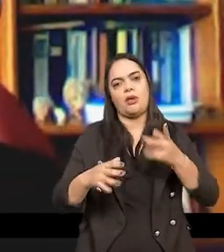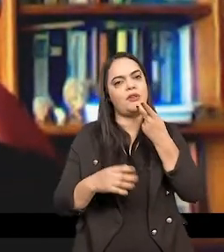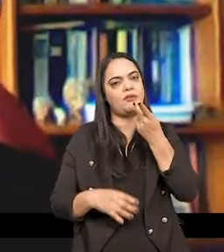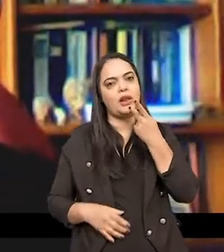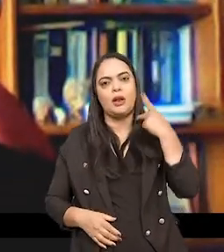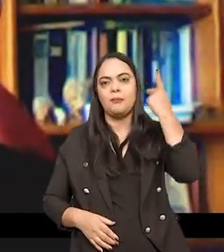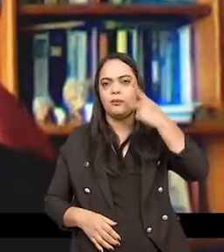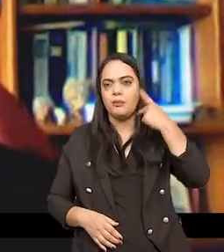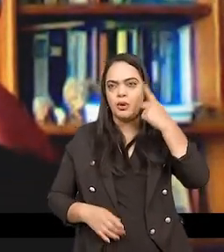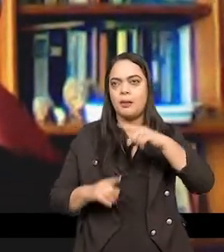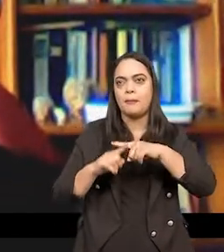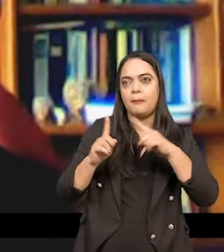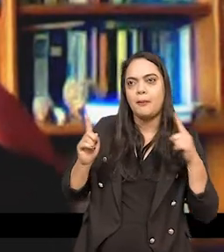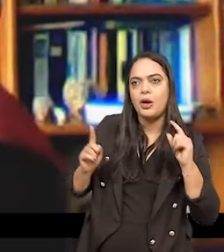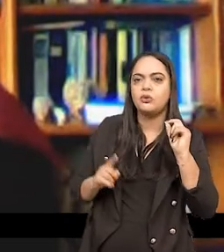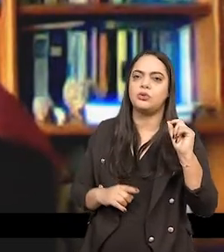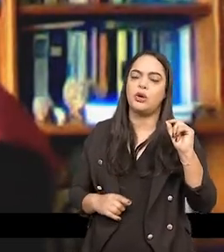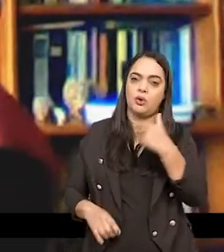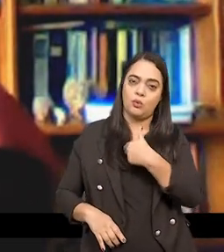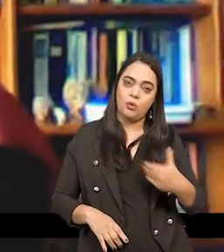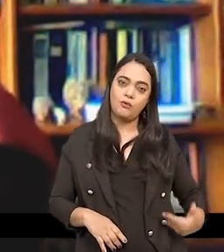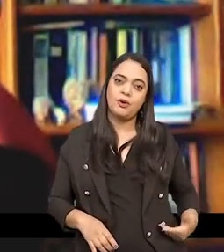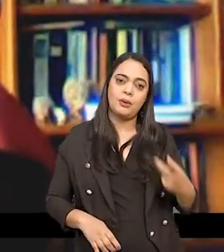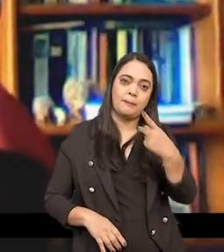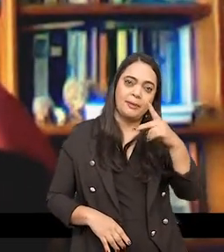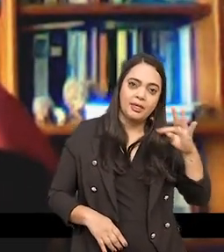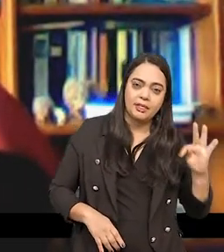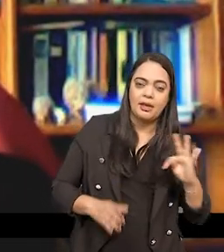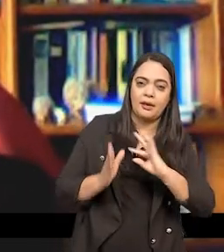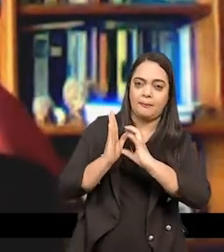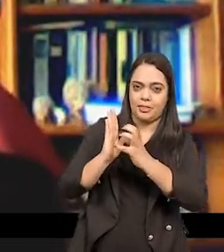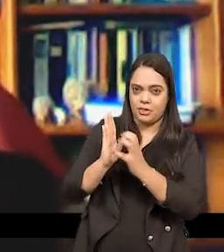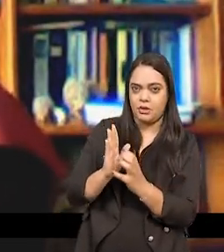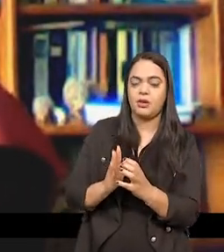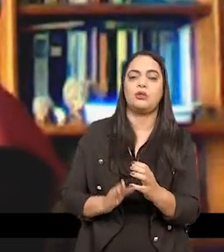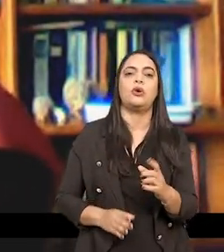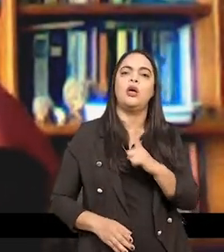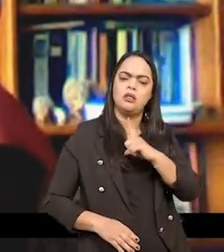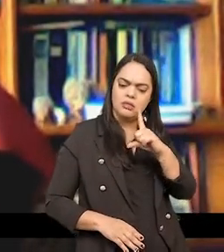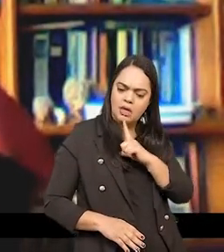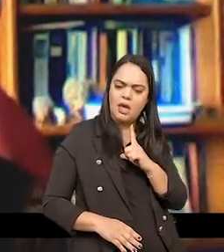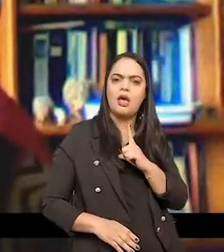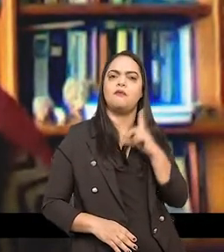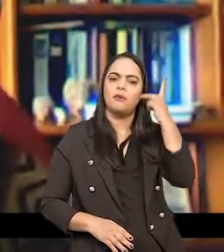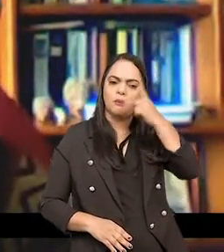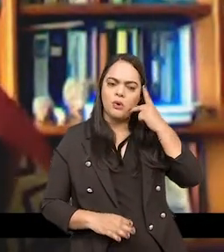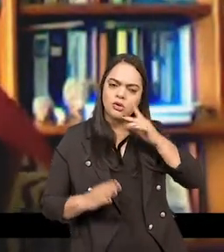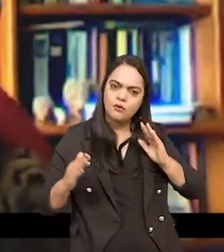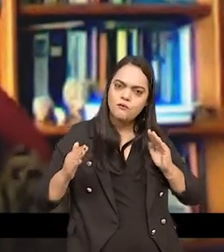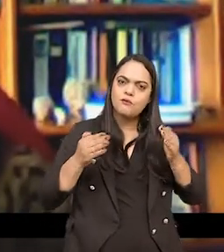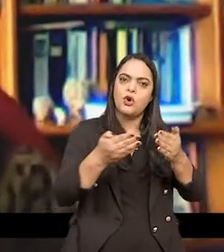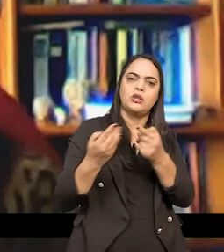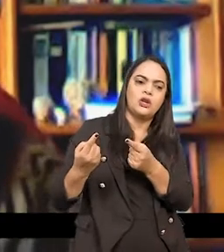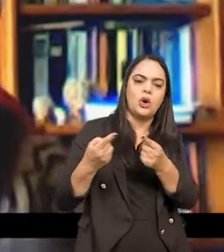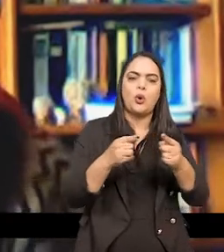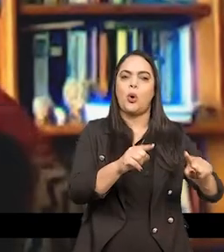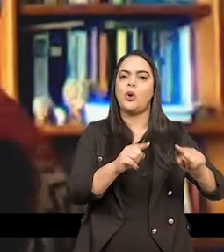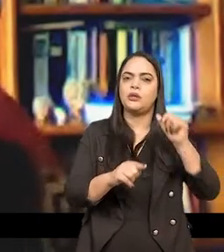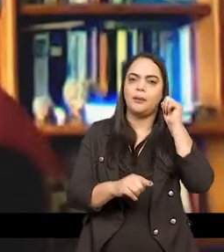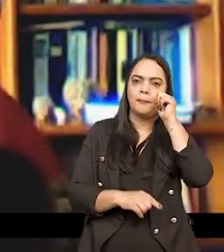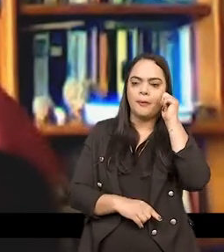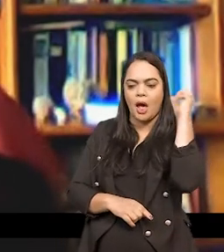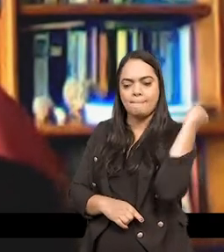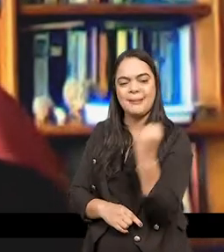governo do Lula e da Dilma, essas políticas públicas foram colocadas lá, Maria da Penha, tal, o feminicídio, né? E elas